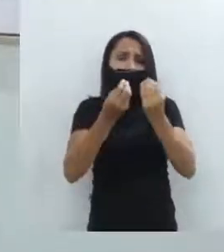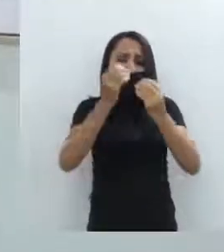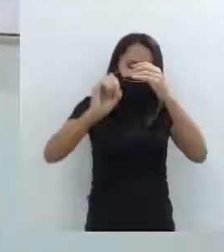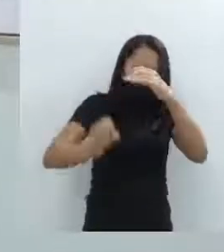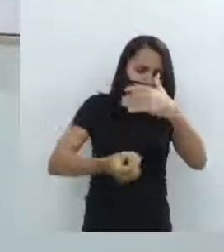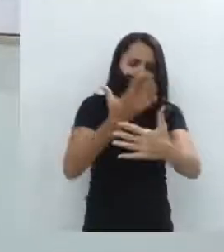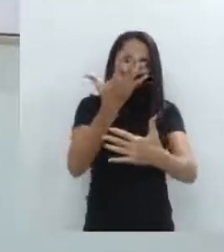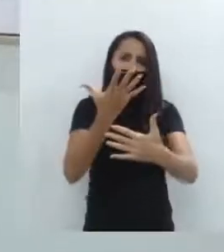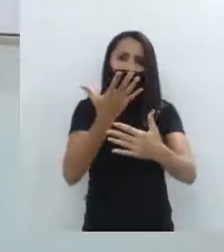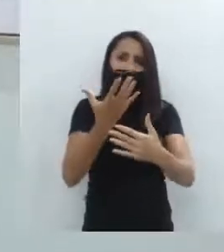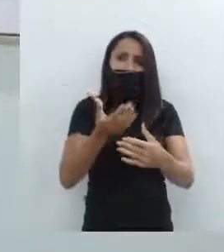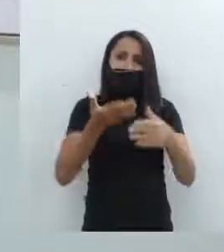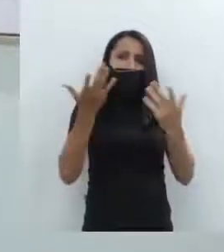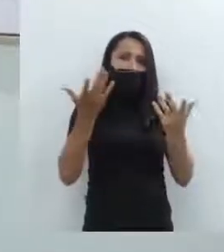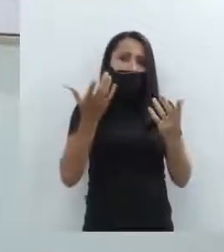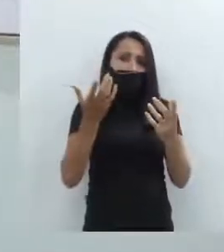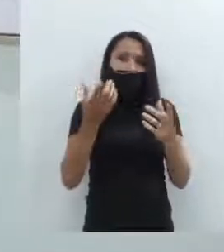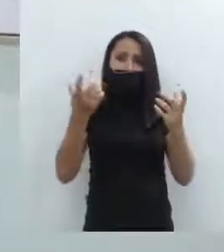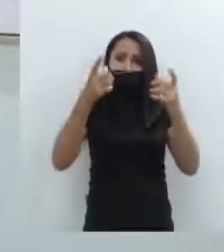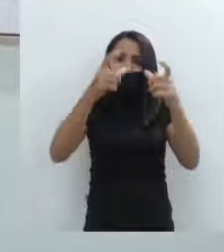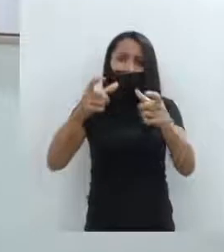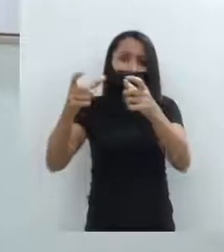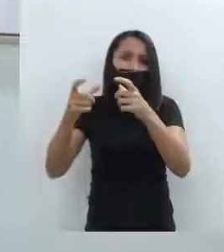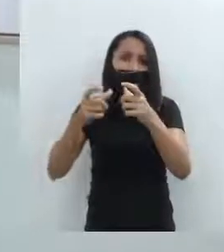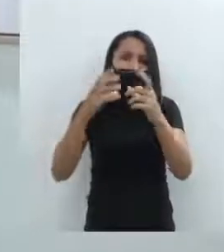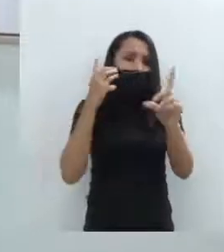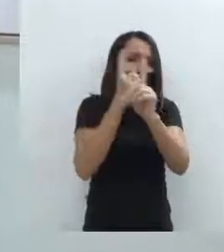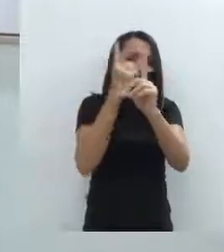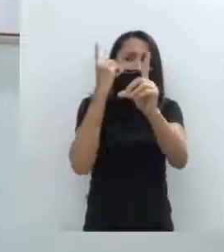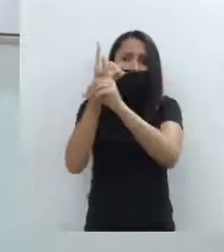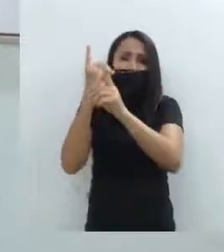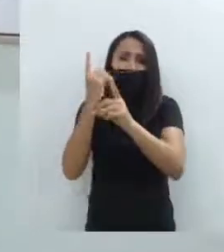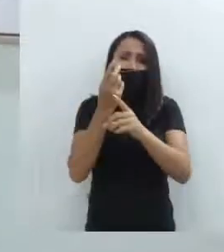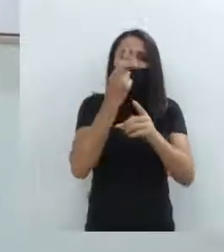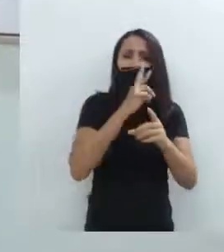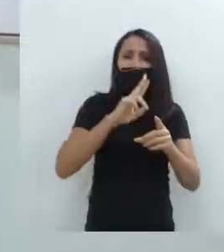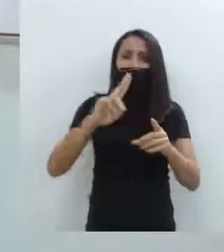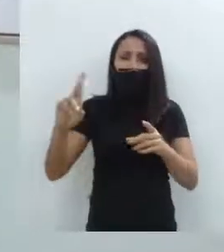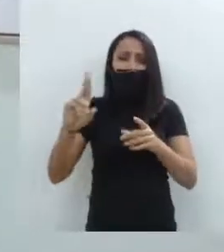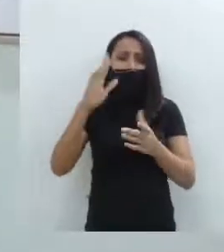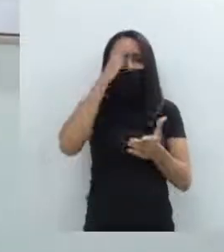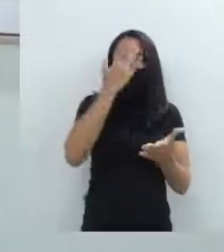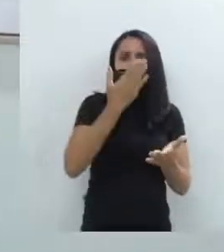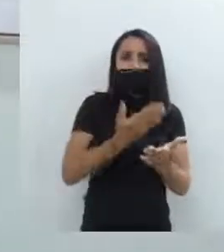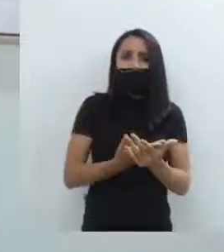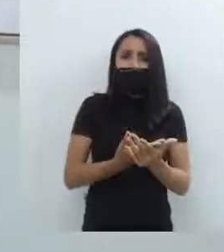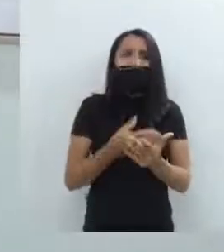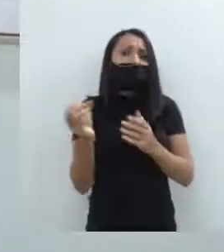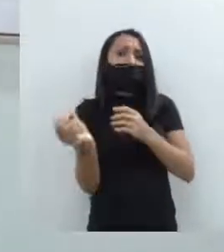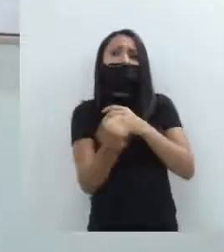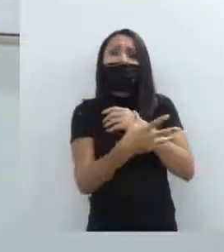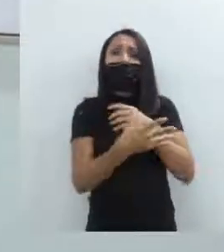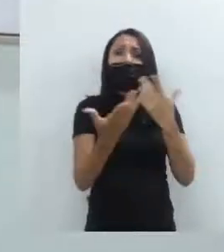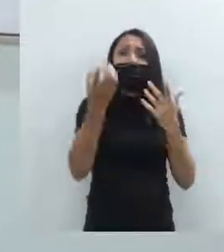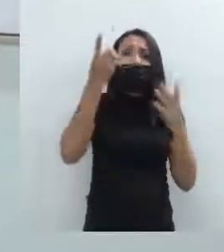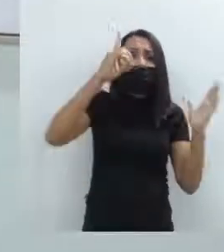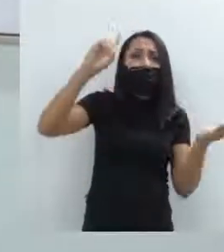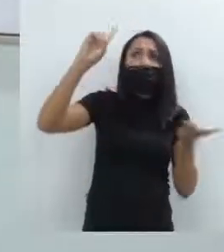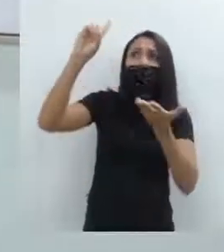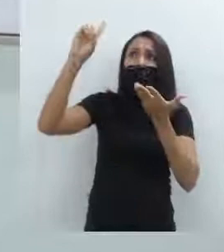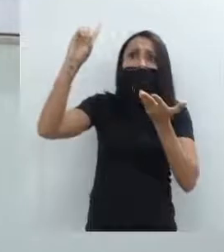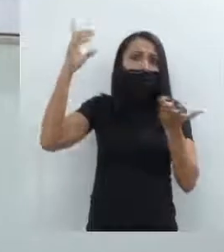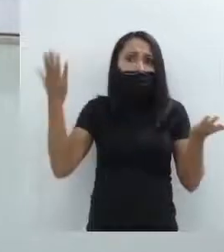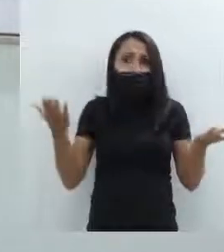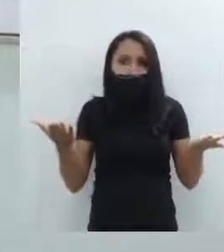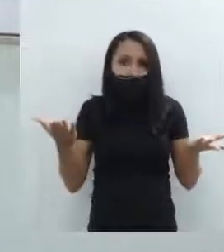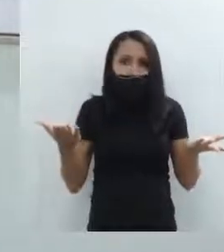podemos encontrar uma certa crença, uma certa religiosidade? Quem são esses novos deuses? Como é